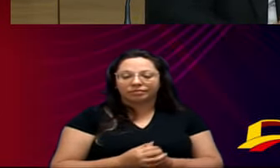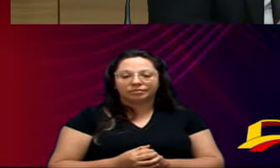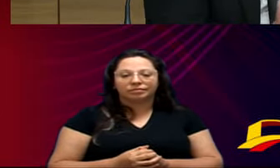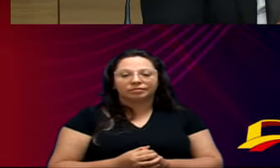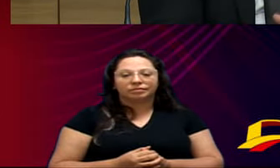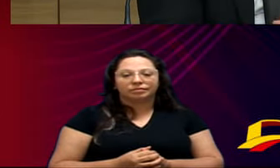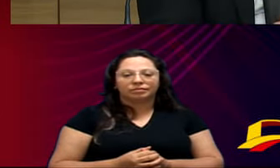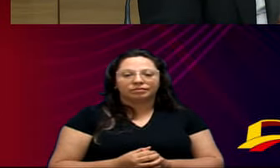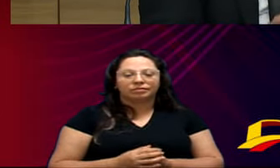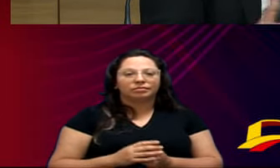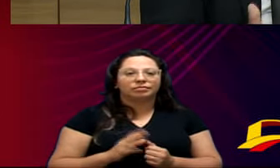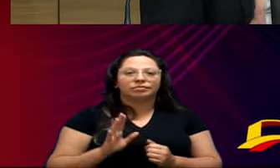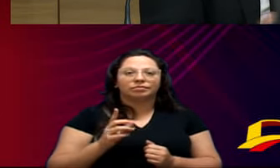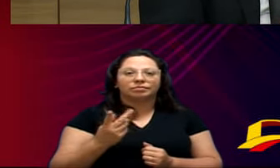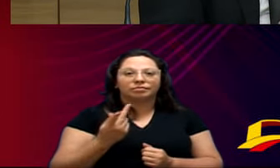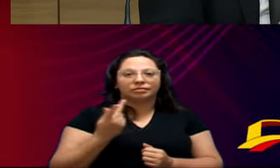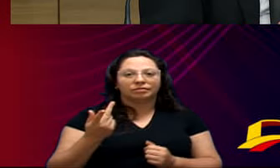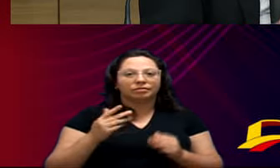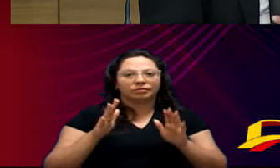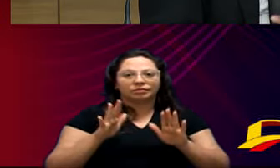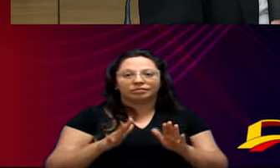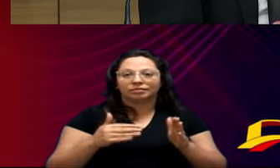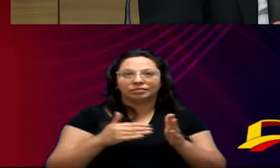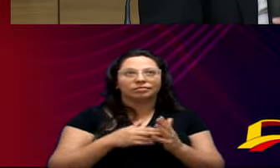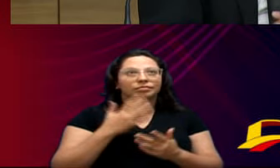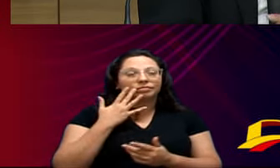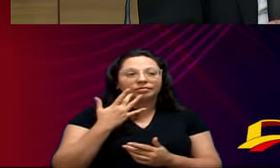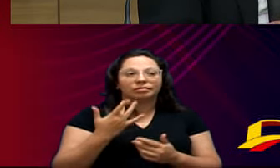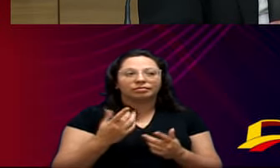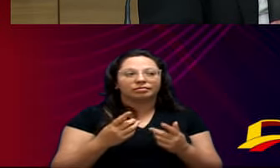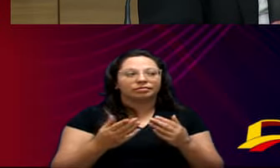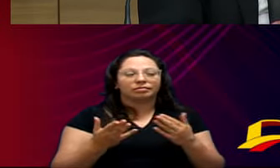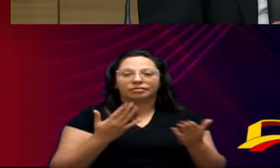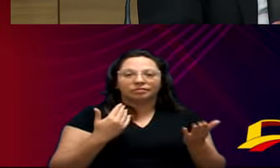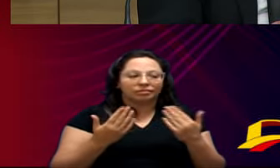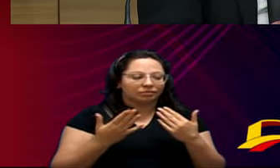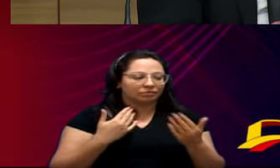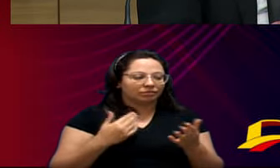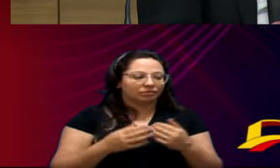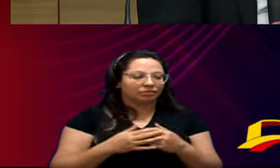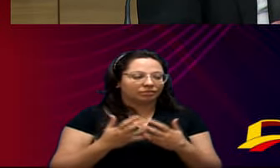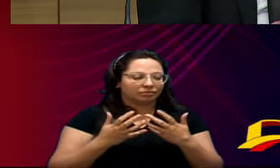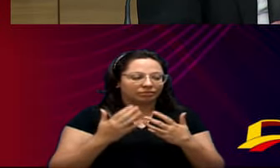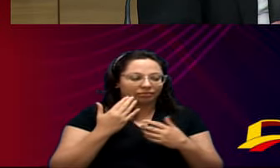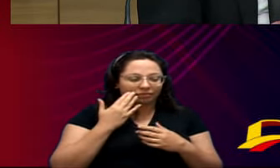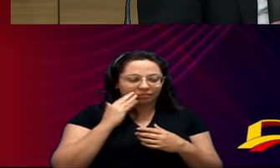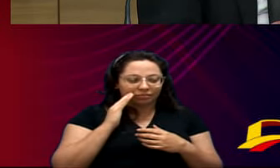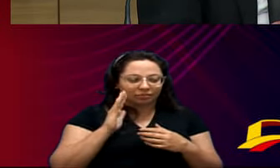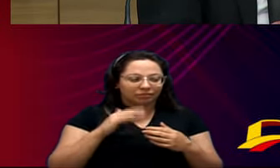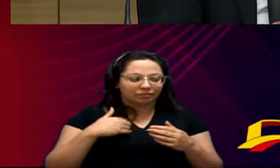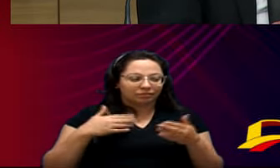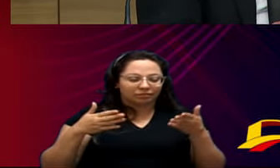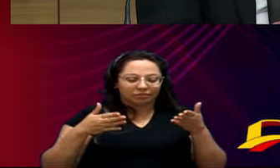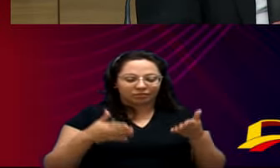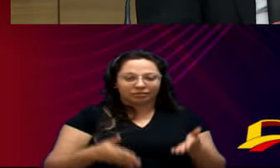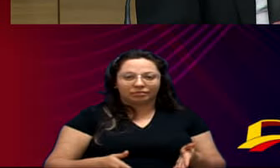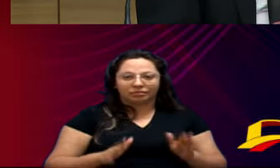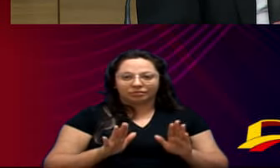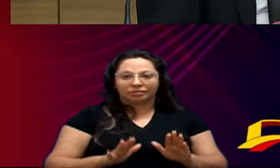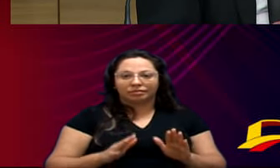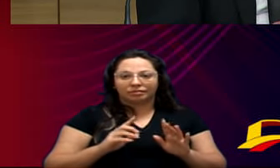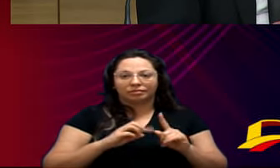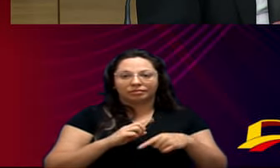ajuda F aqui até amanhan nesse nessa argumentação entendeu Não eu só quero entender secretário porque eu vou sair daqui eu vou voltar lá pro Eden nós vamos para